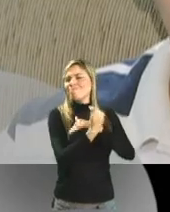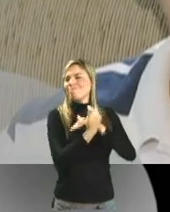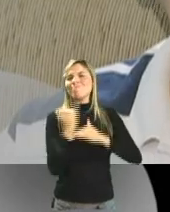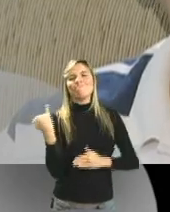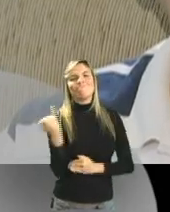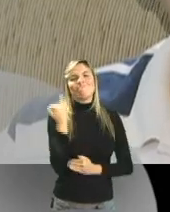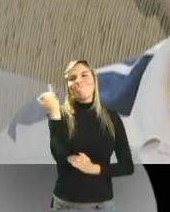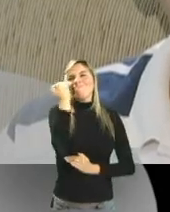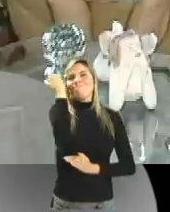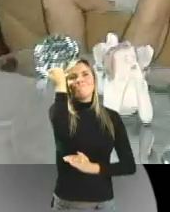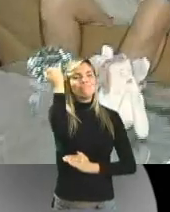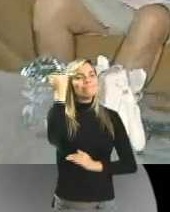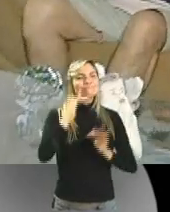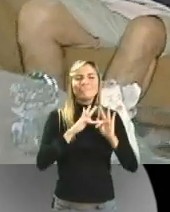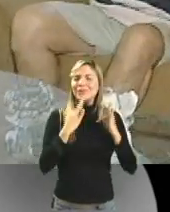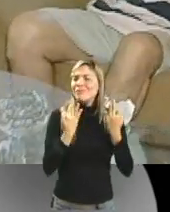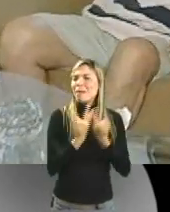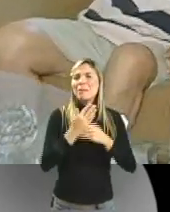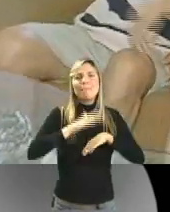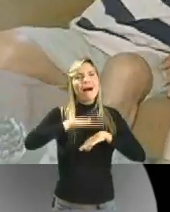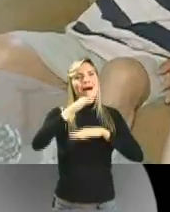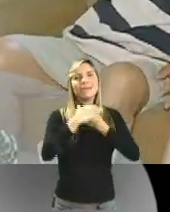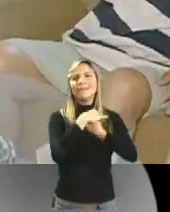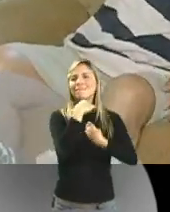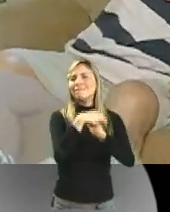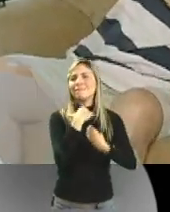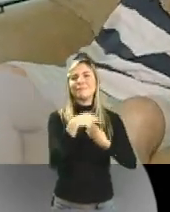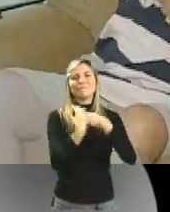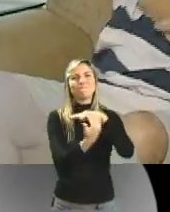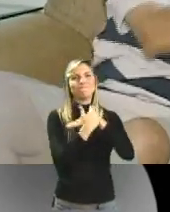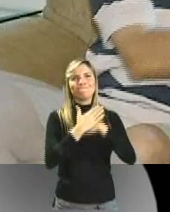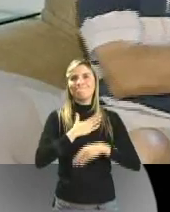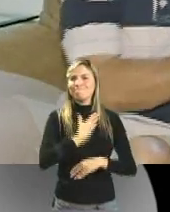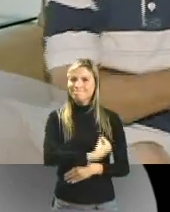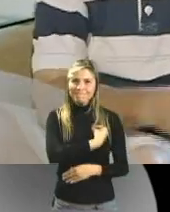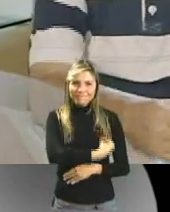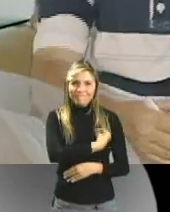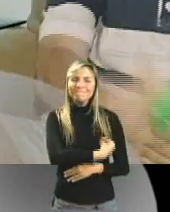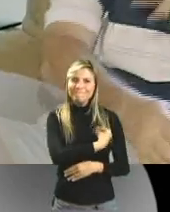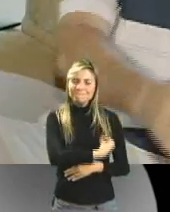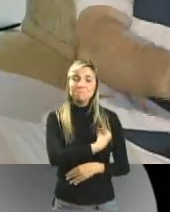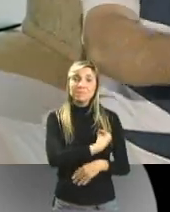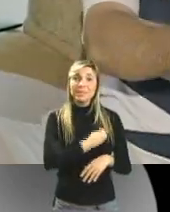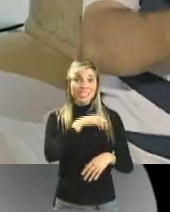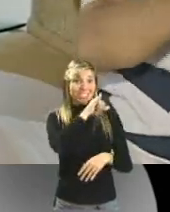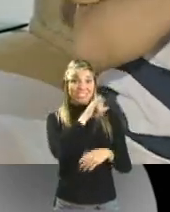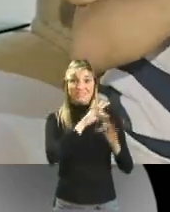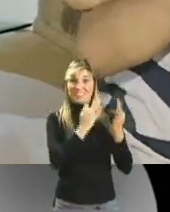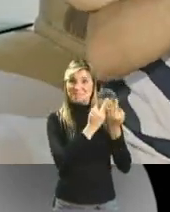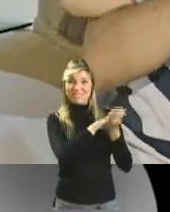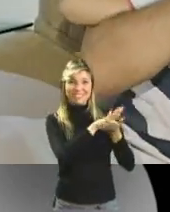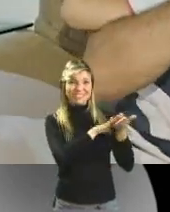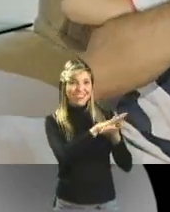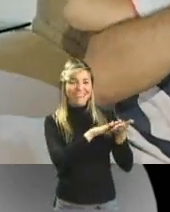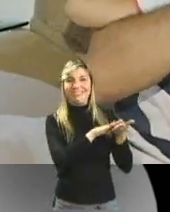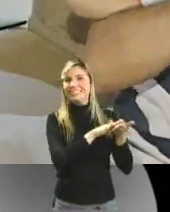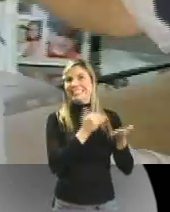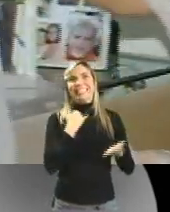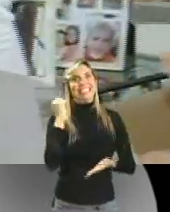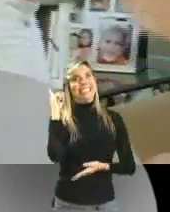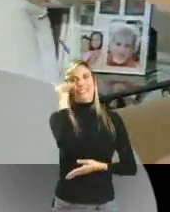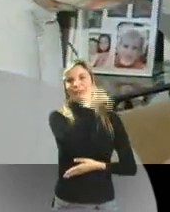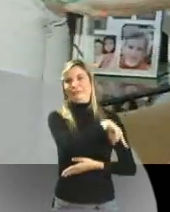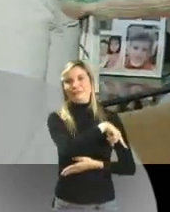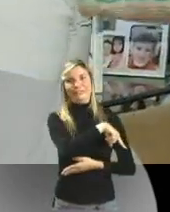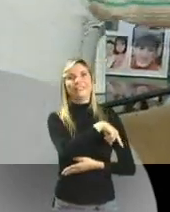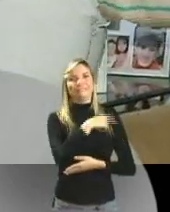Eu acho que eu aceitei também pela essa assistência dela, né? Por essa ajuda da família. Sem a compreensão da